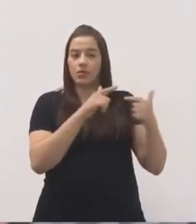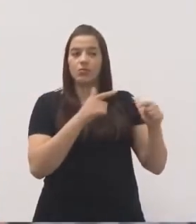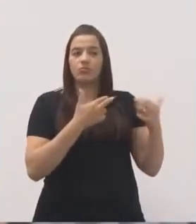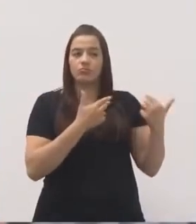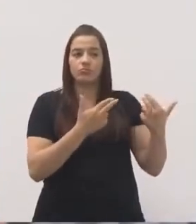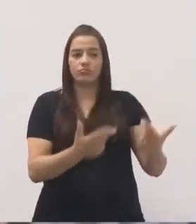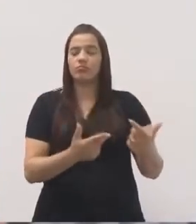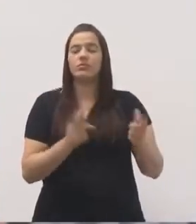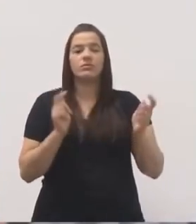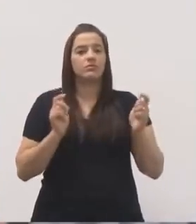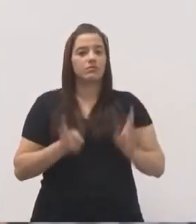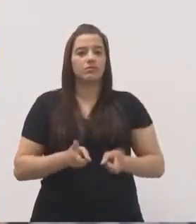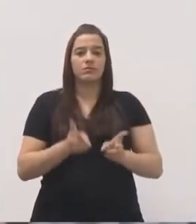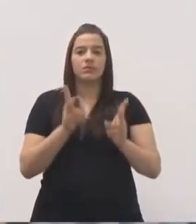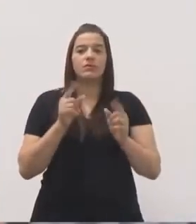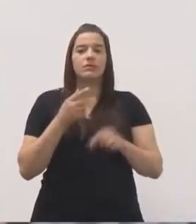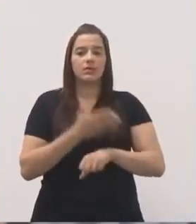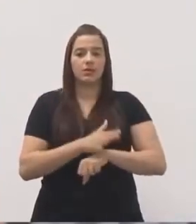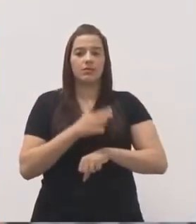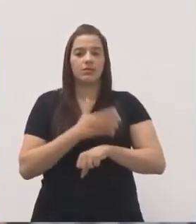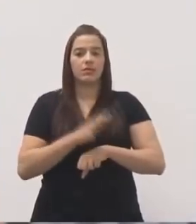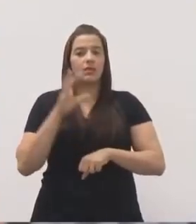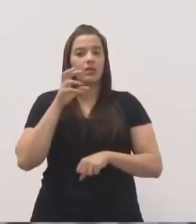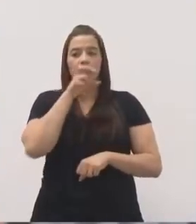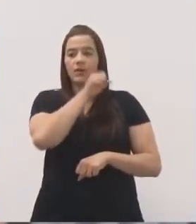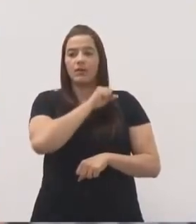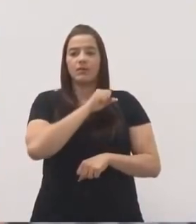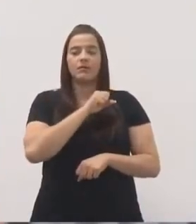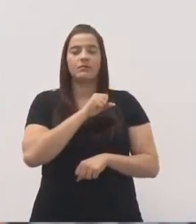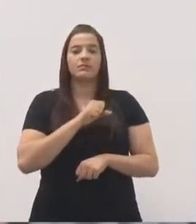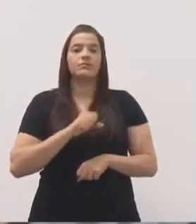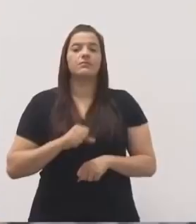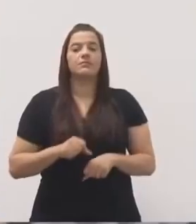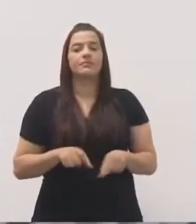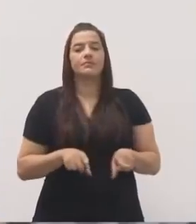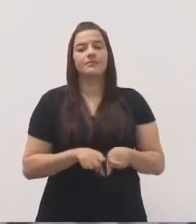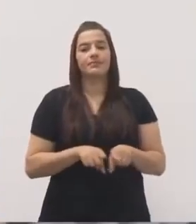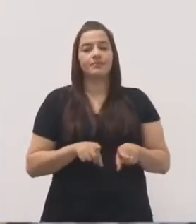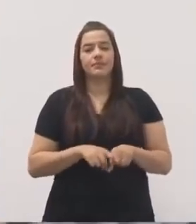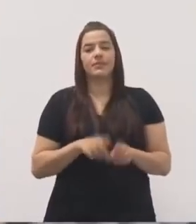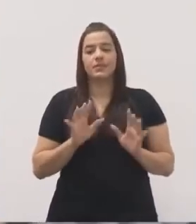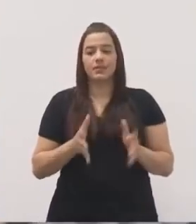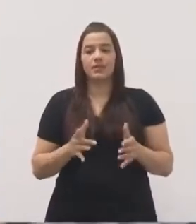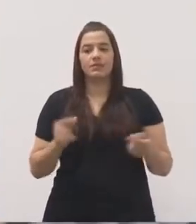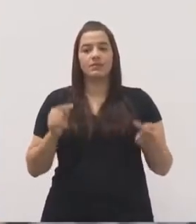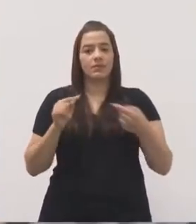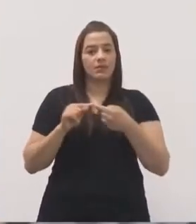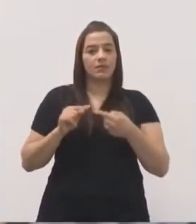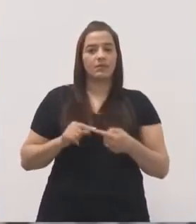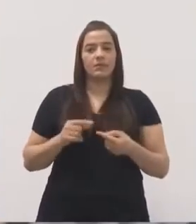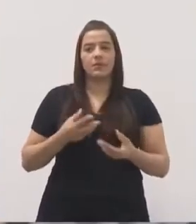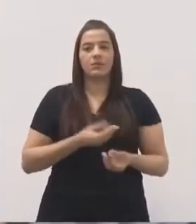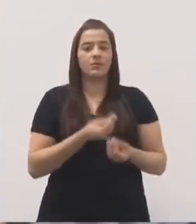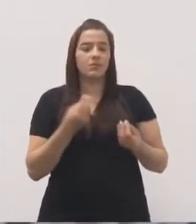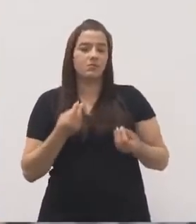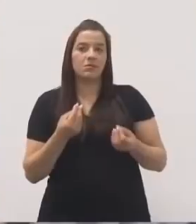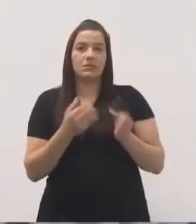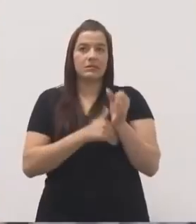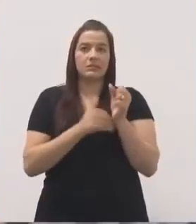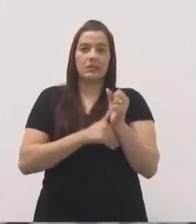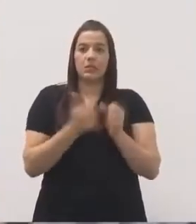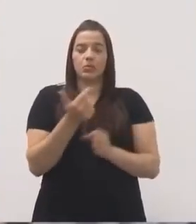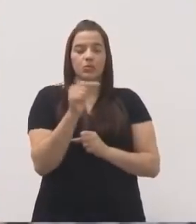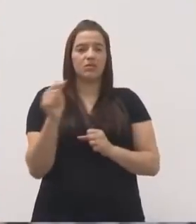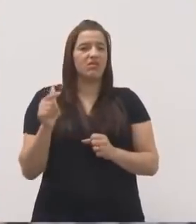há um treinamento, uma coisa rápida, até porque para quem já aplicou sabe, não tem muito segredo para